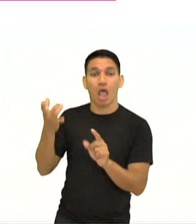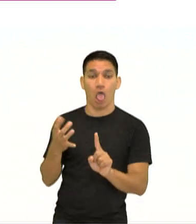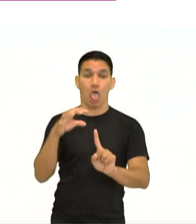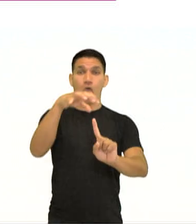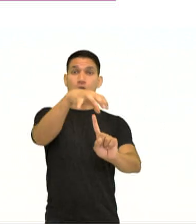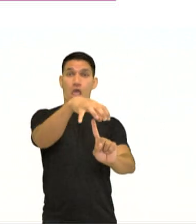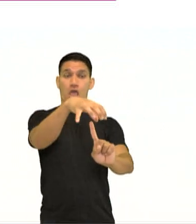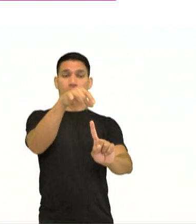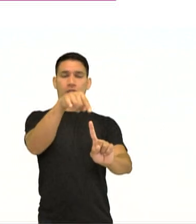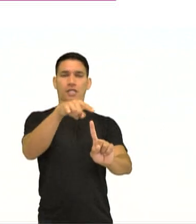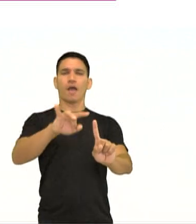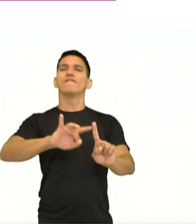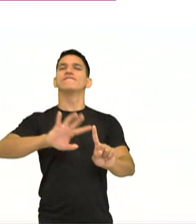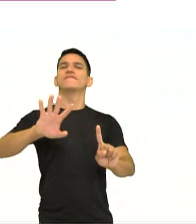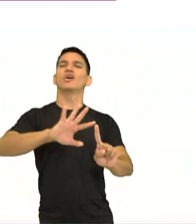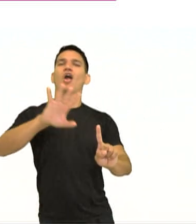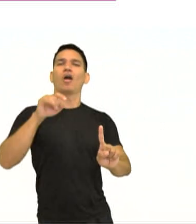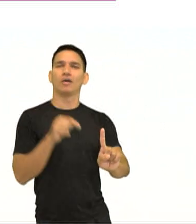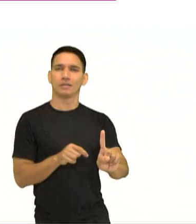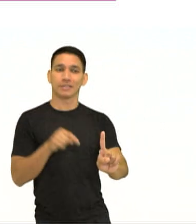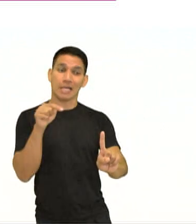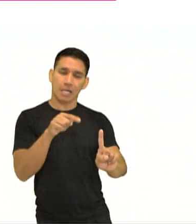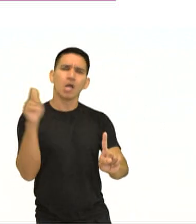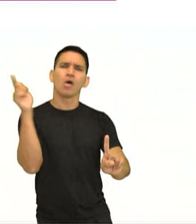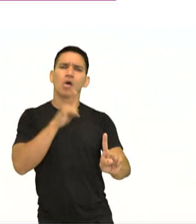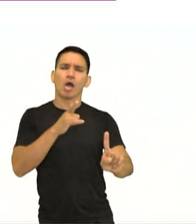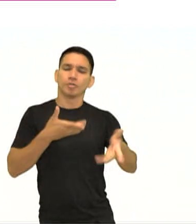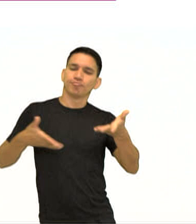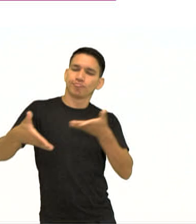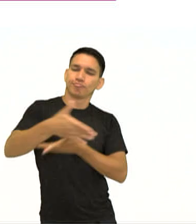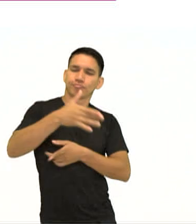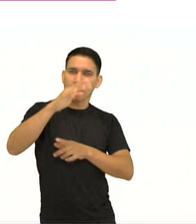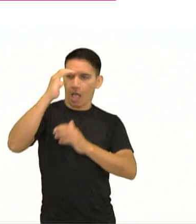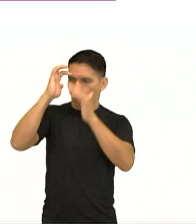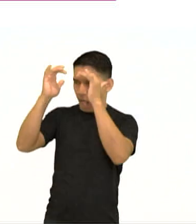que consegue harmonizar pela razão